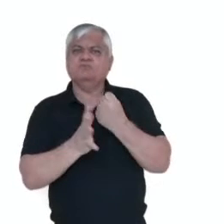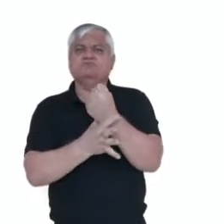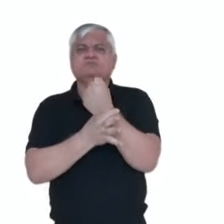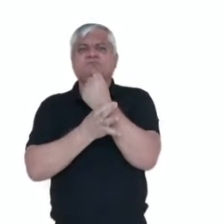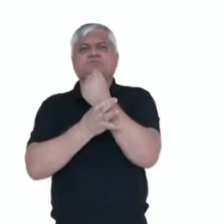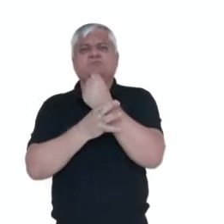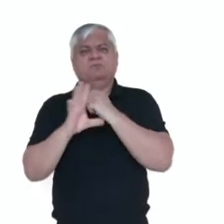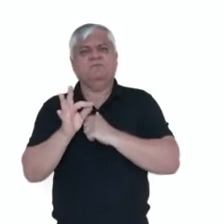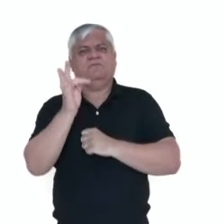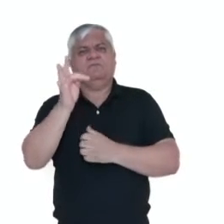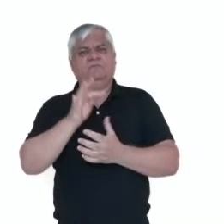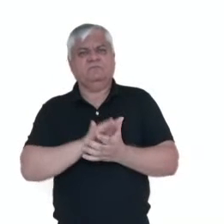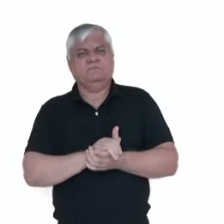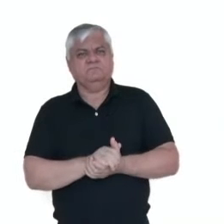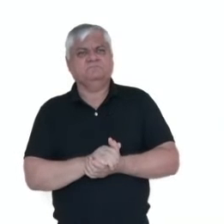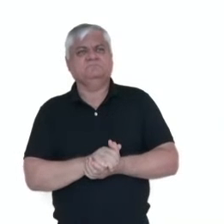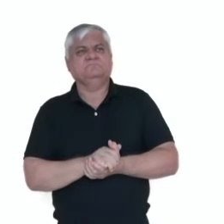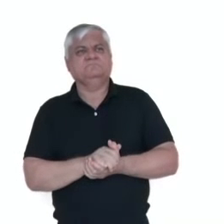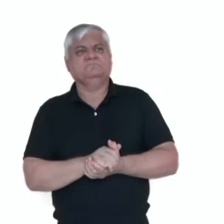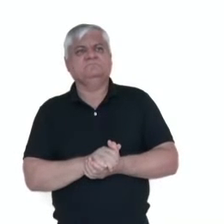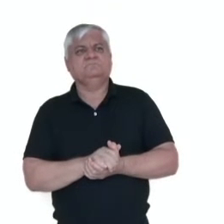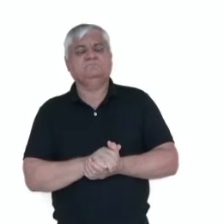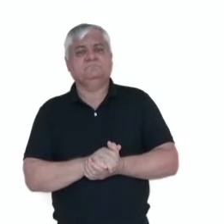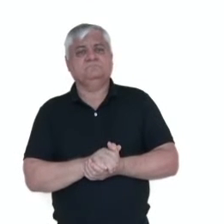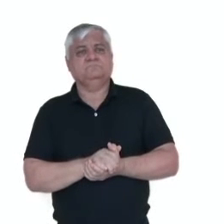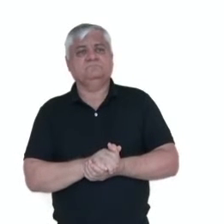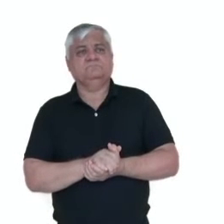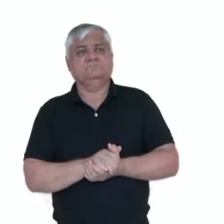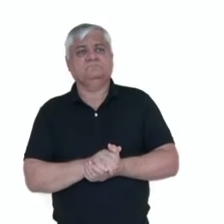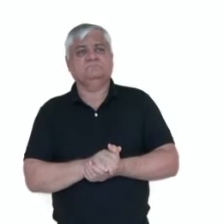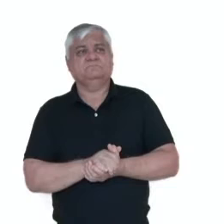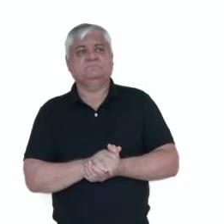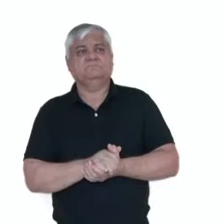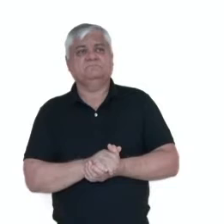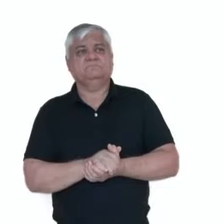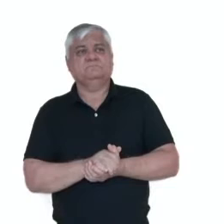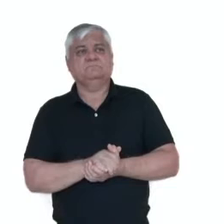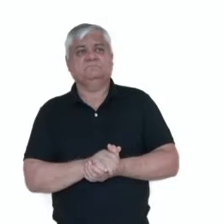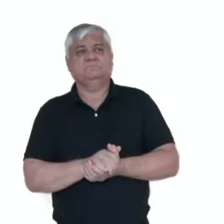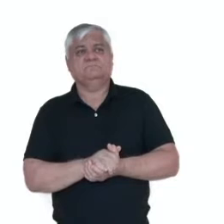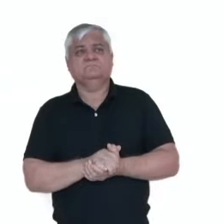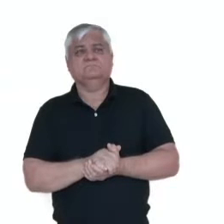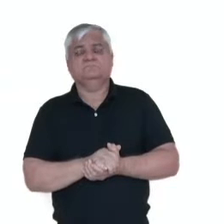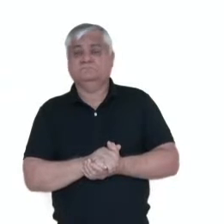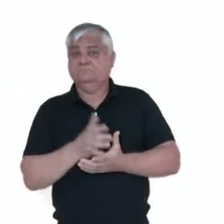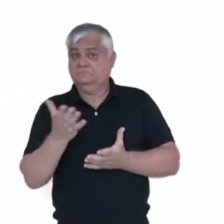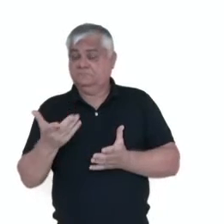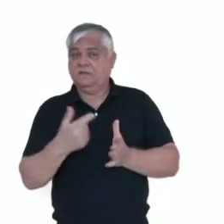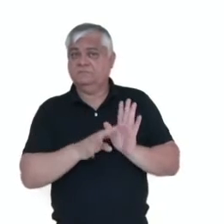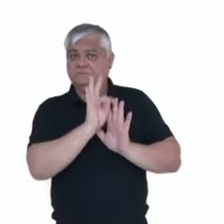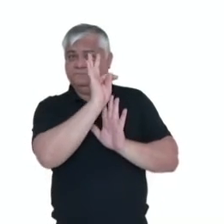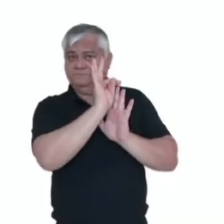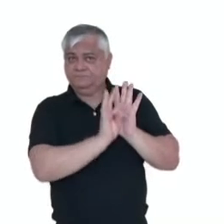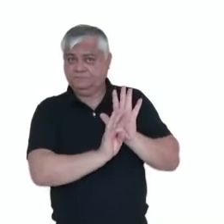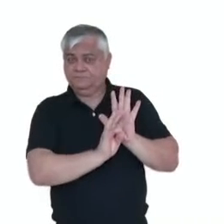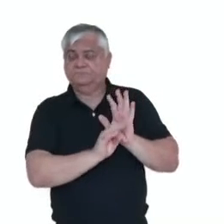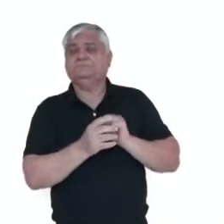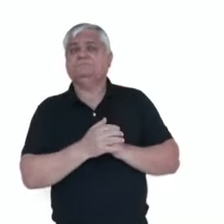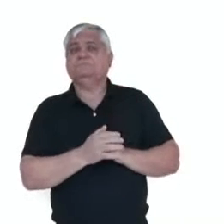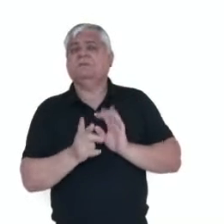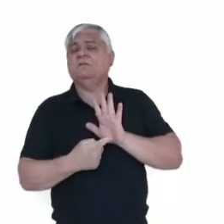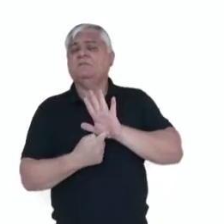para o melhor. Então, a partir deste argumento, ele faz o